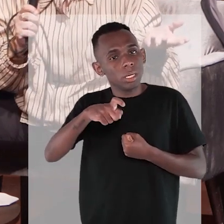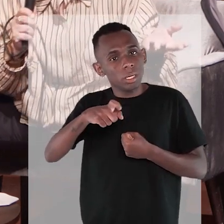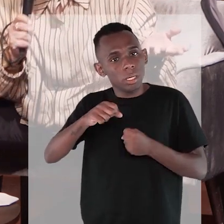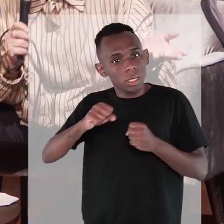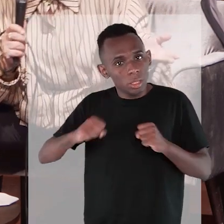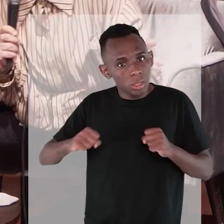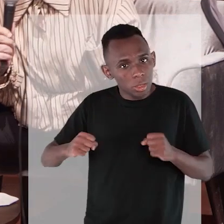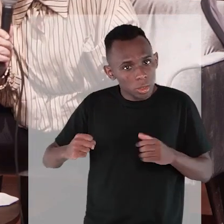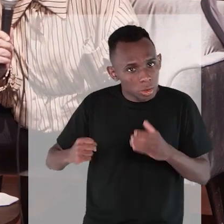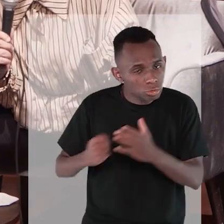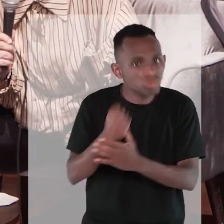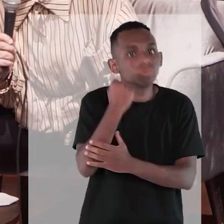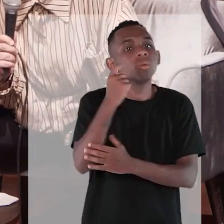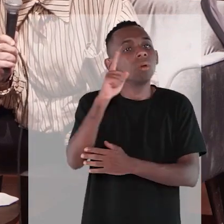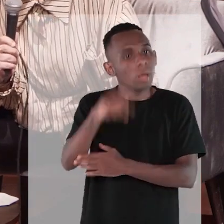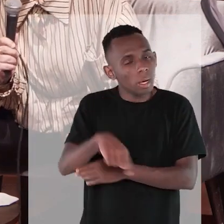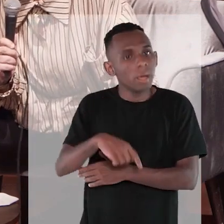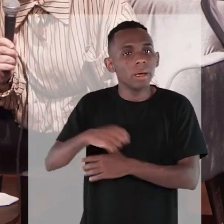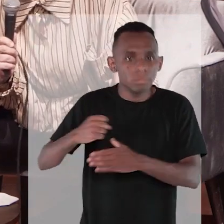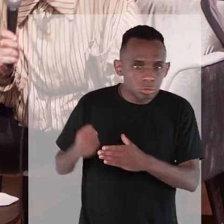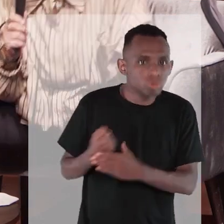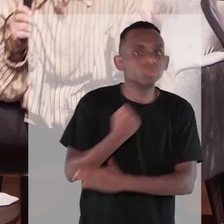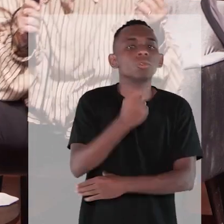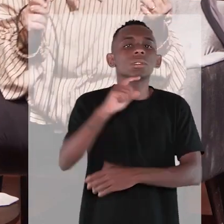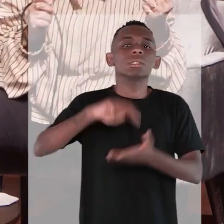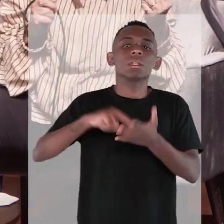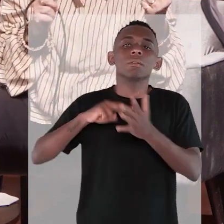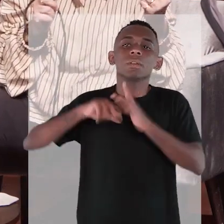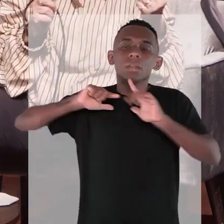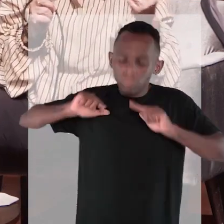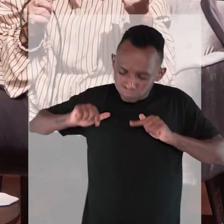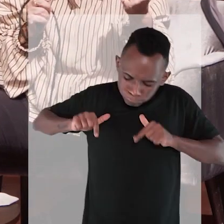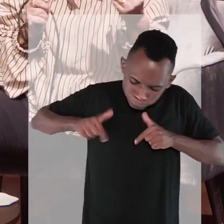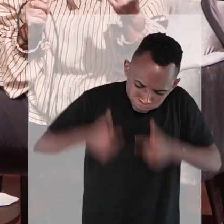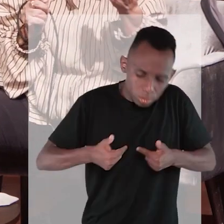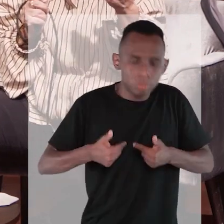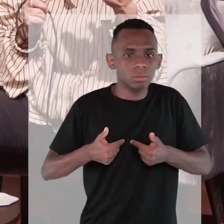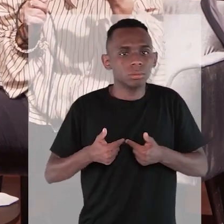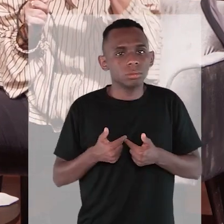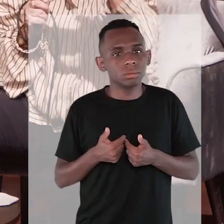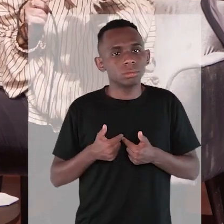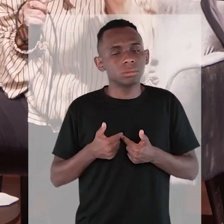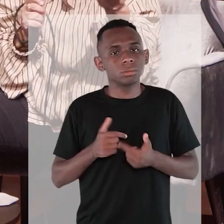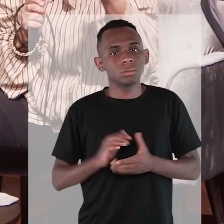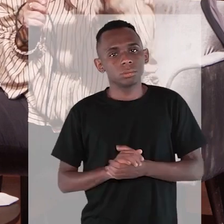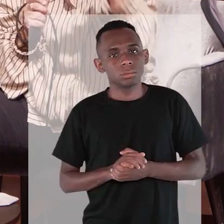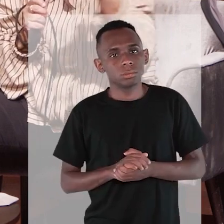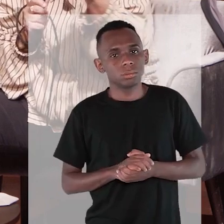né? Então, tem a ver com a resistência, tá? Mas